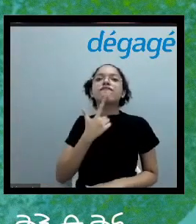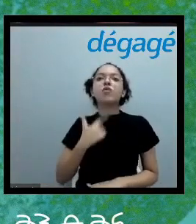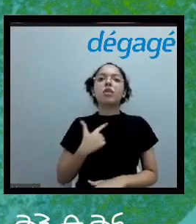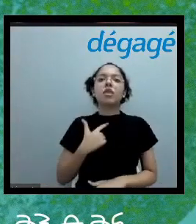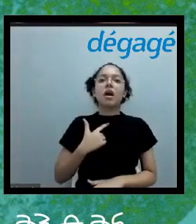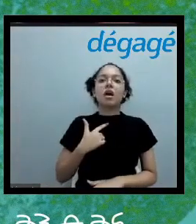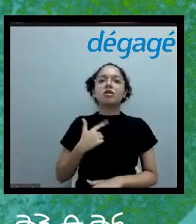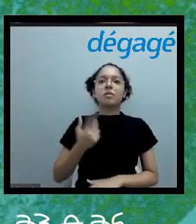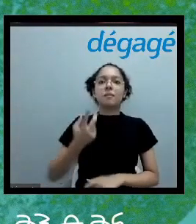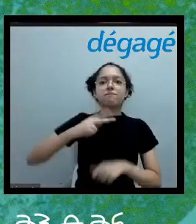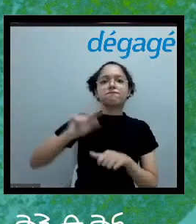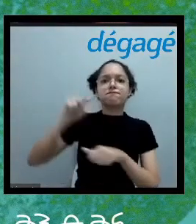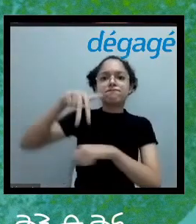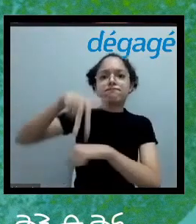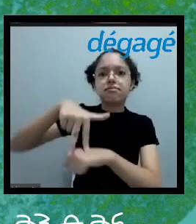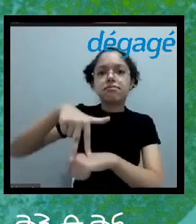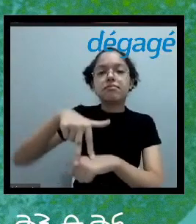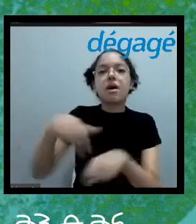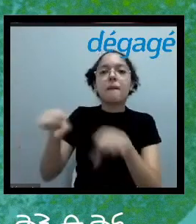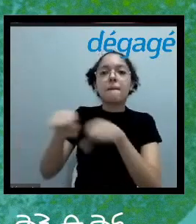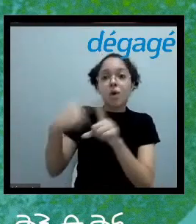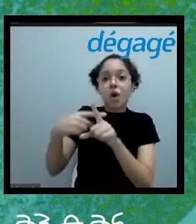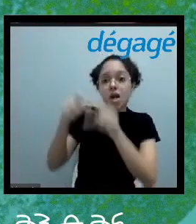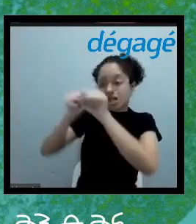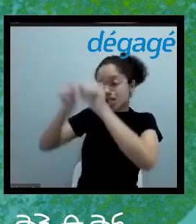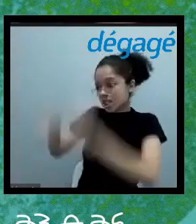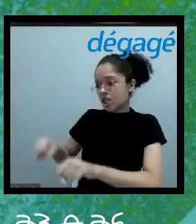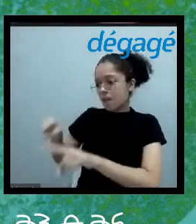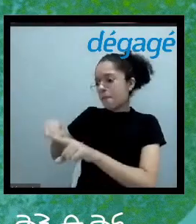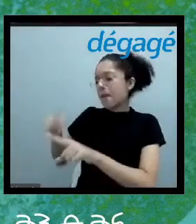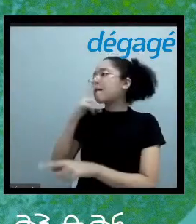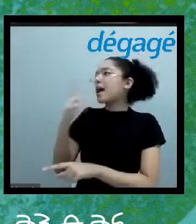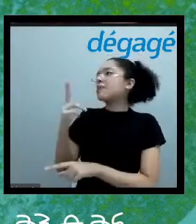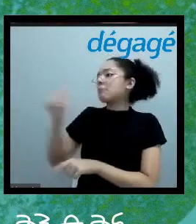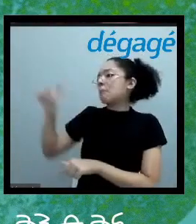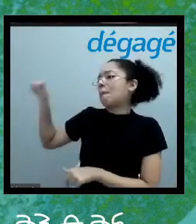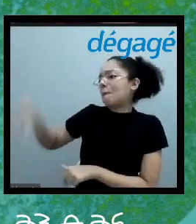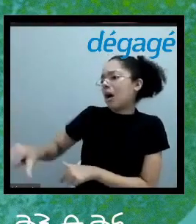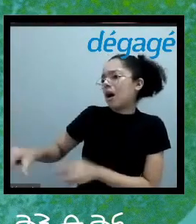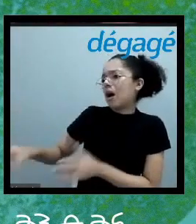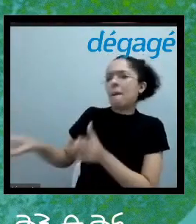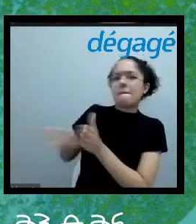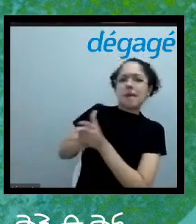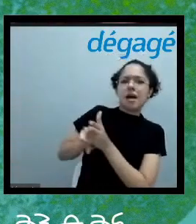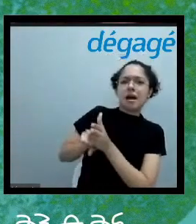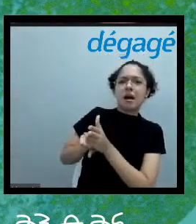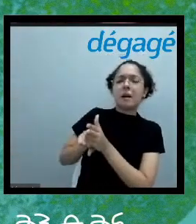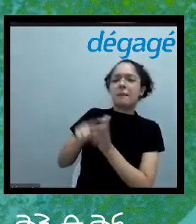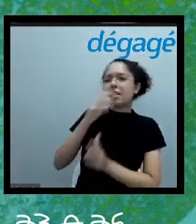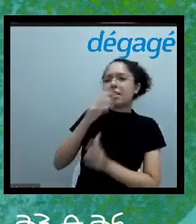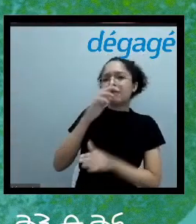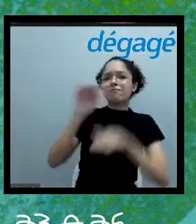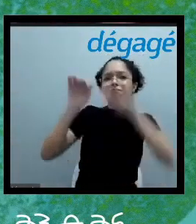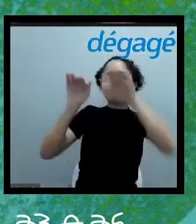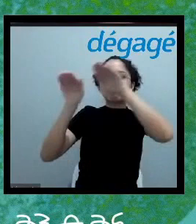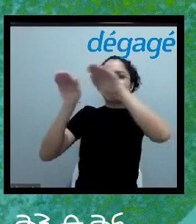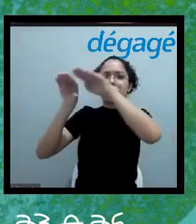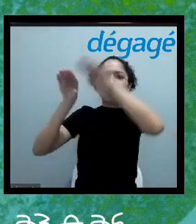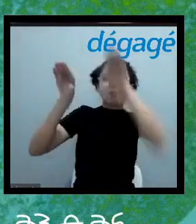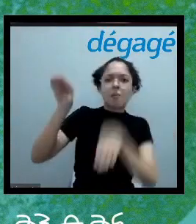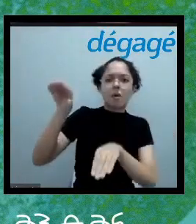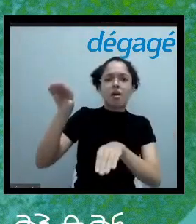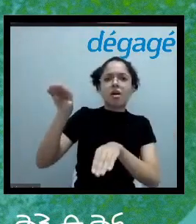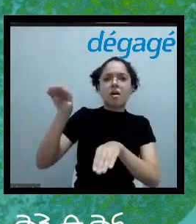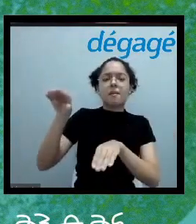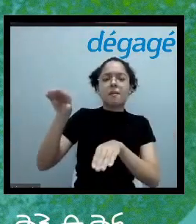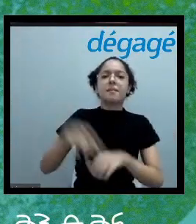contramão de um sistema que oprime minorias, rechaça diferenças e que busca a uniformização dos indivíduos em prol da produção